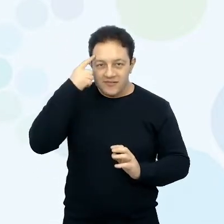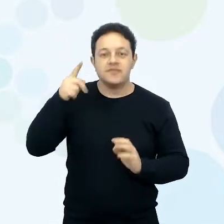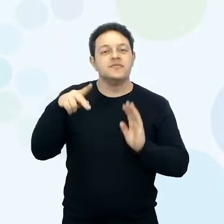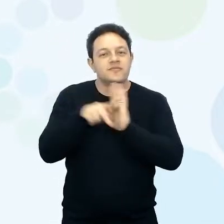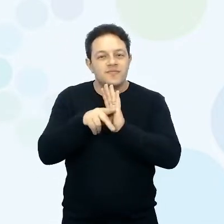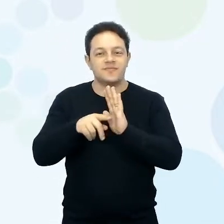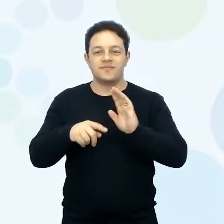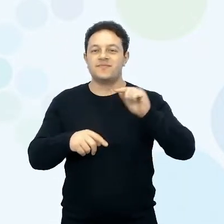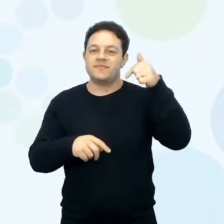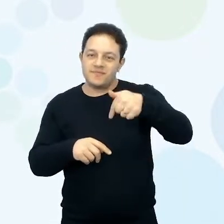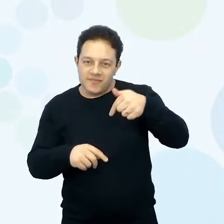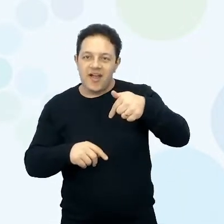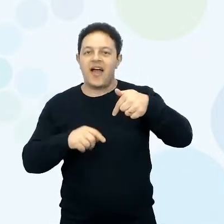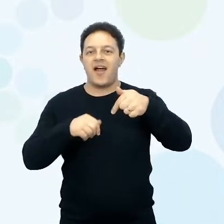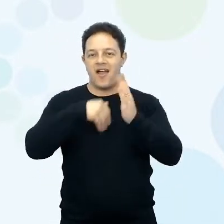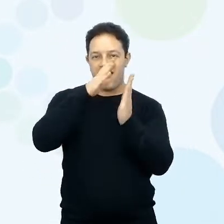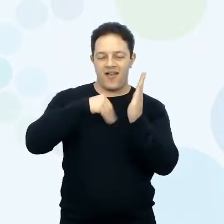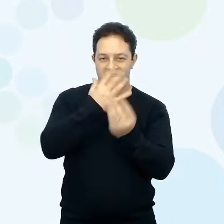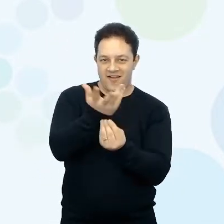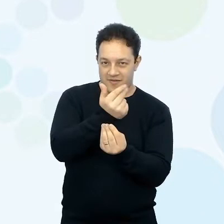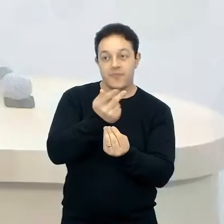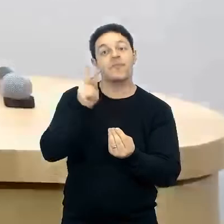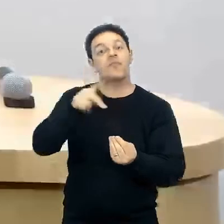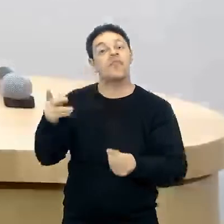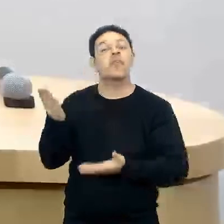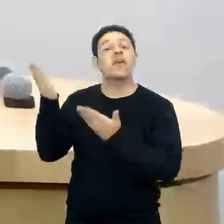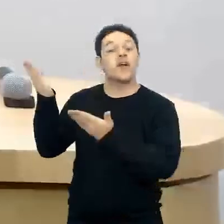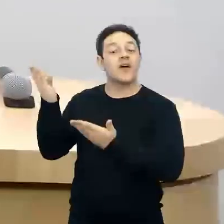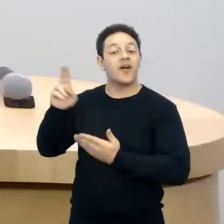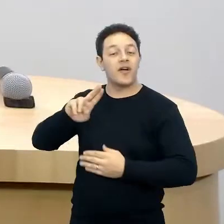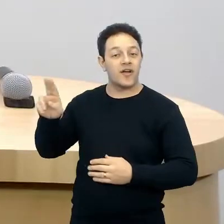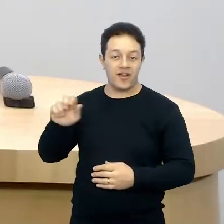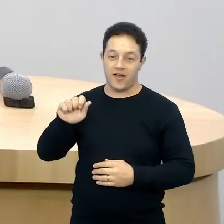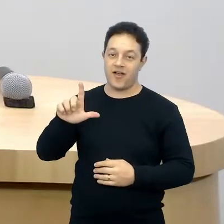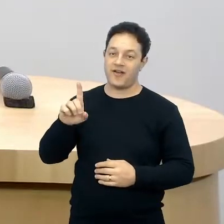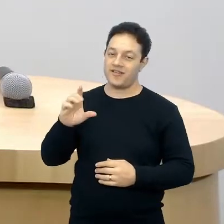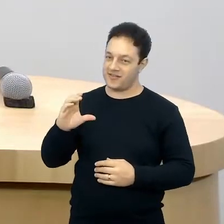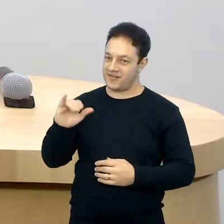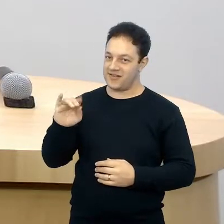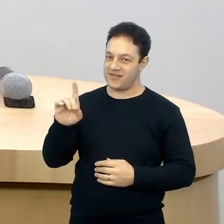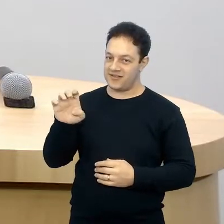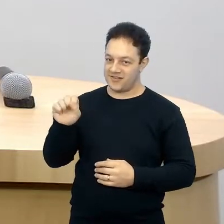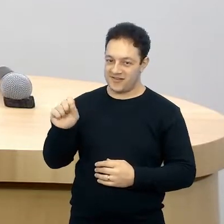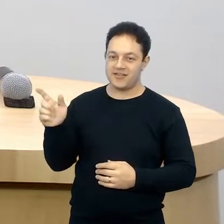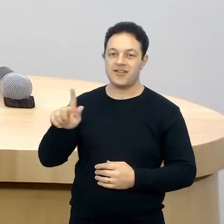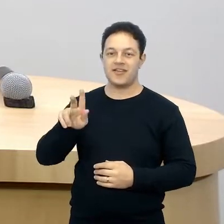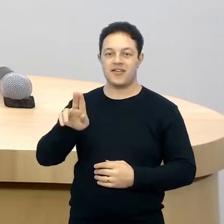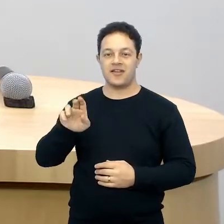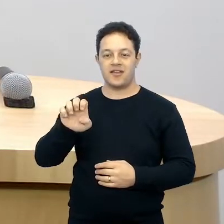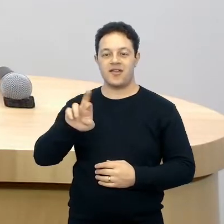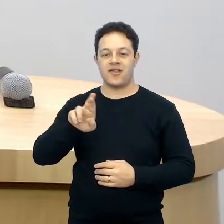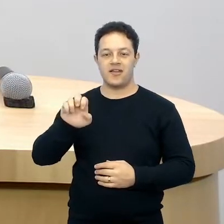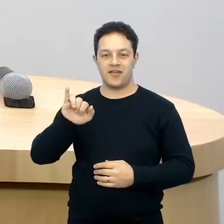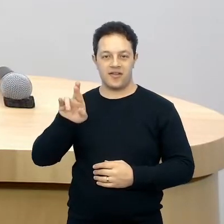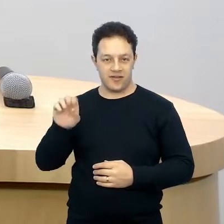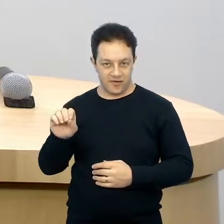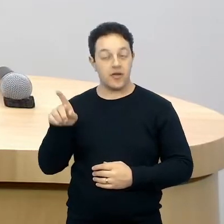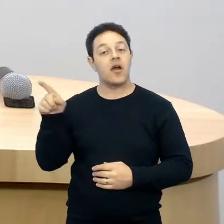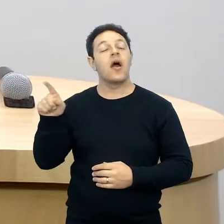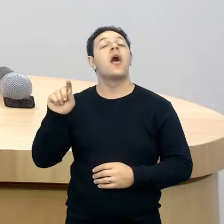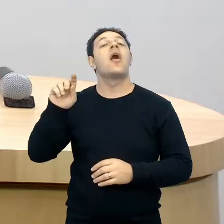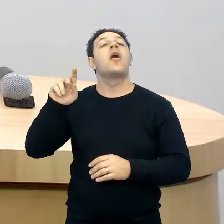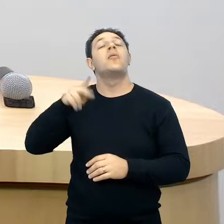da sétima arte. Eu sou o professor Alcides Guerreiro. A minha especialidade é